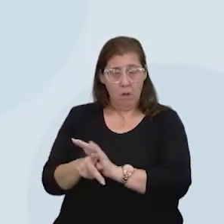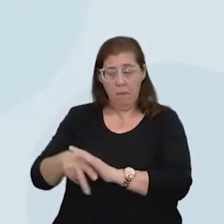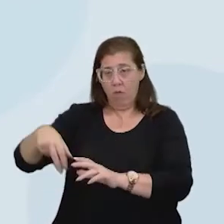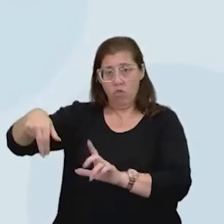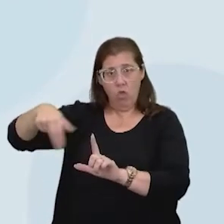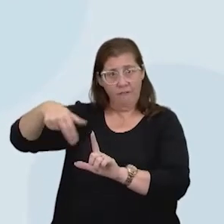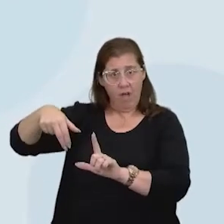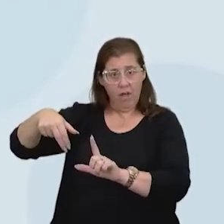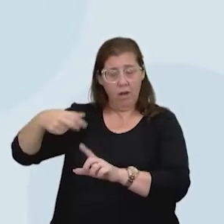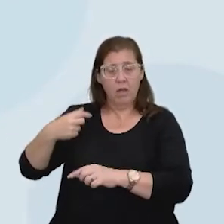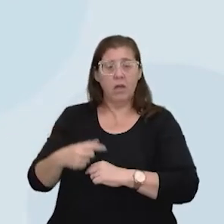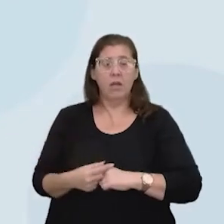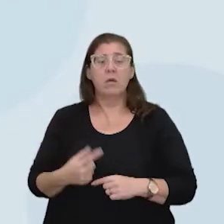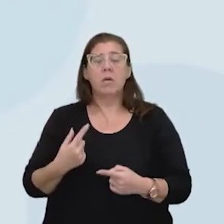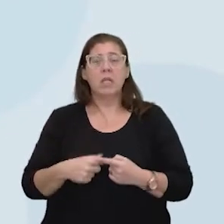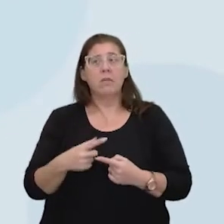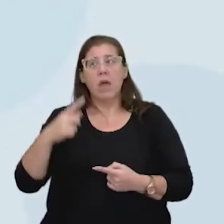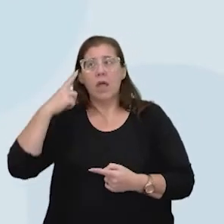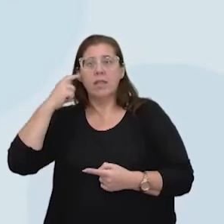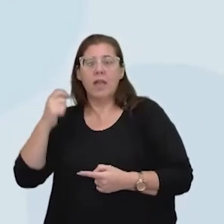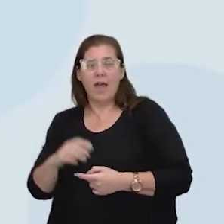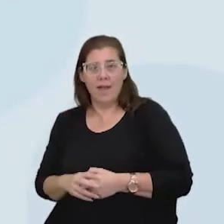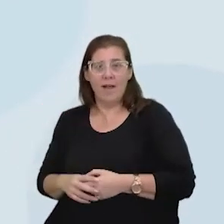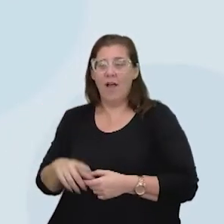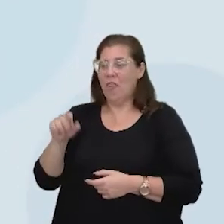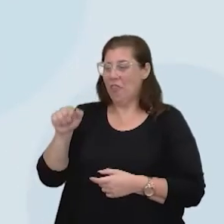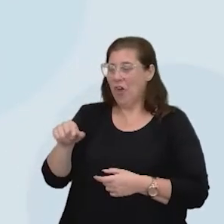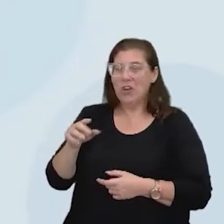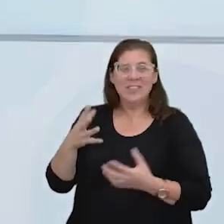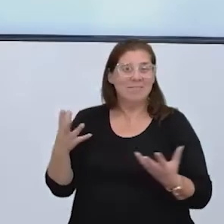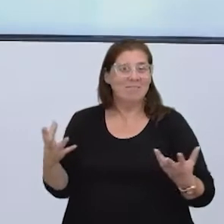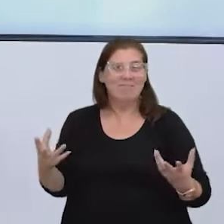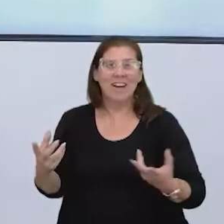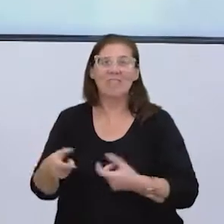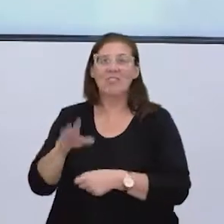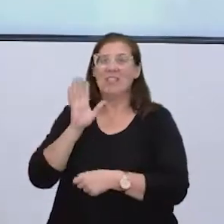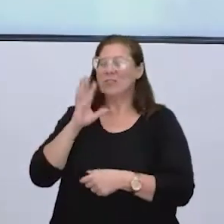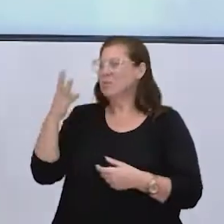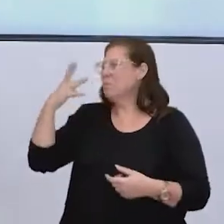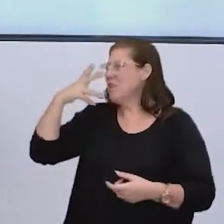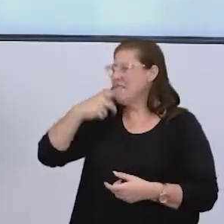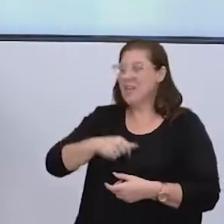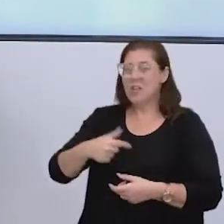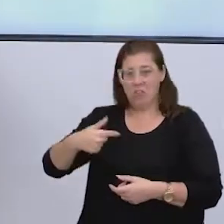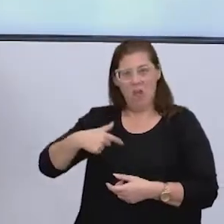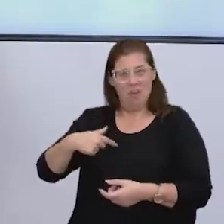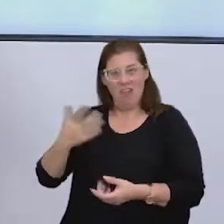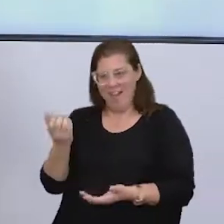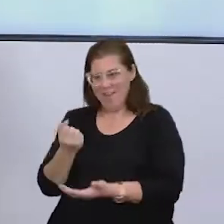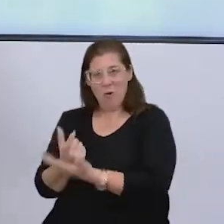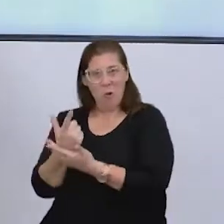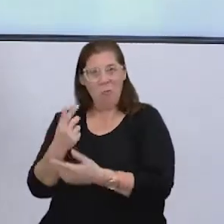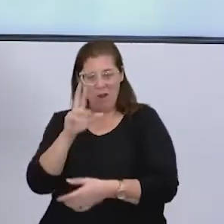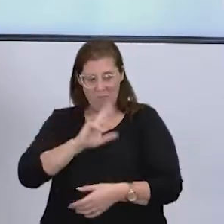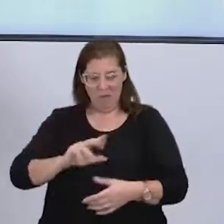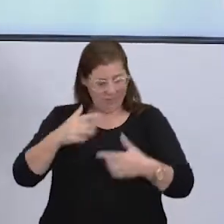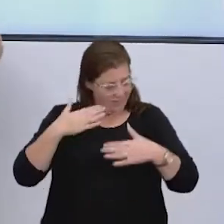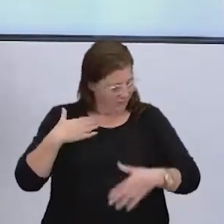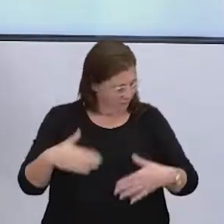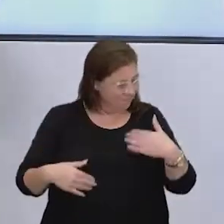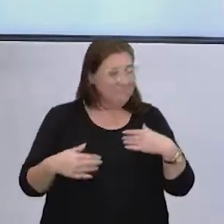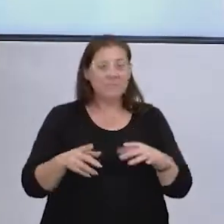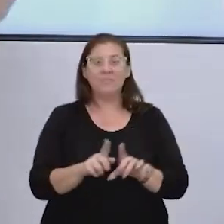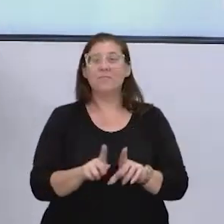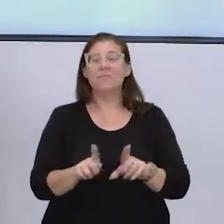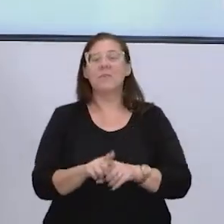novela, porque criou-se a ideia de que, cara, isso é tão incrível, isso é tão bonito, que se eu usar, eu automaticamente vou ficar mais